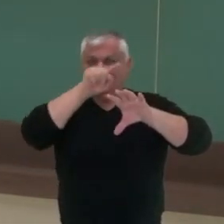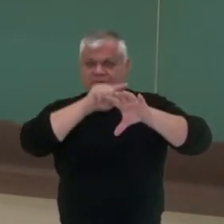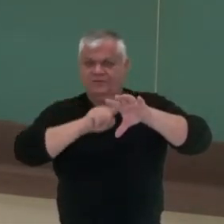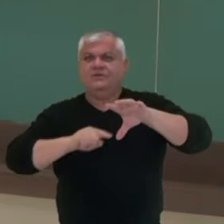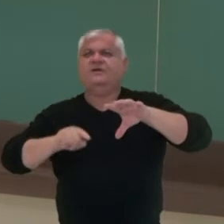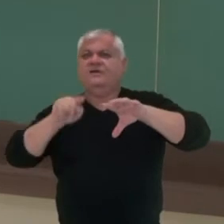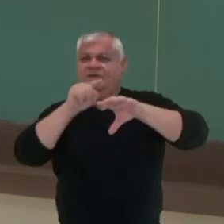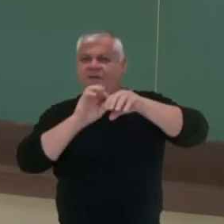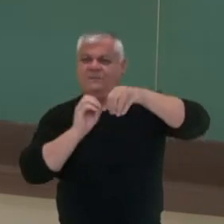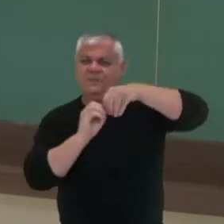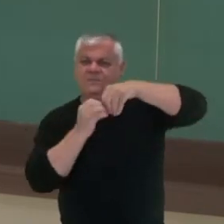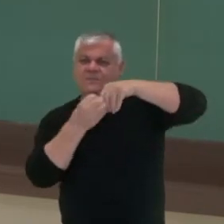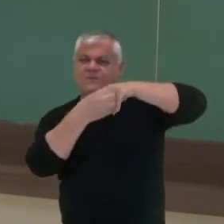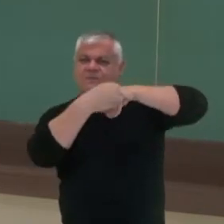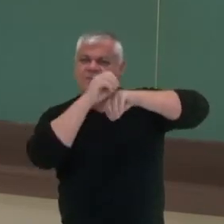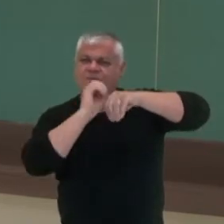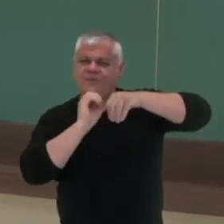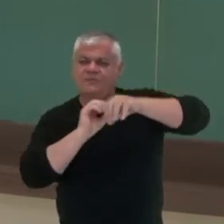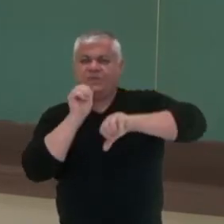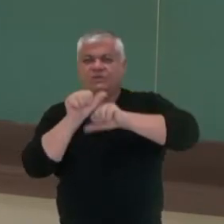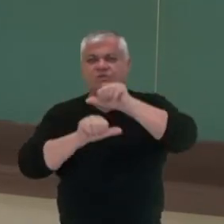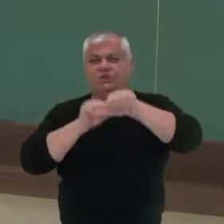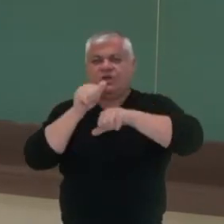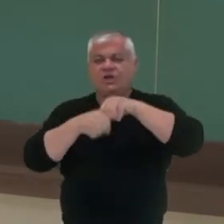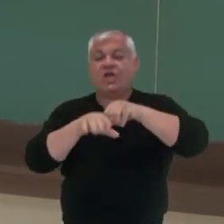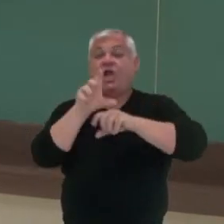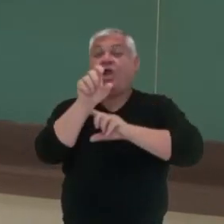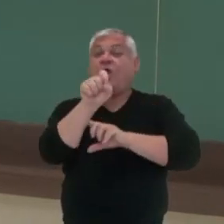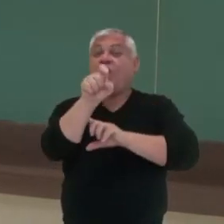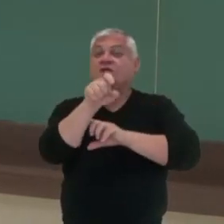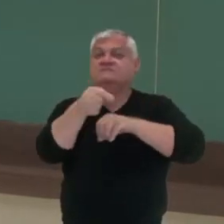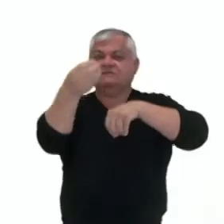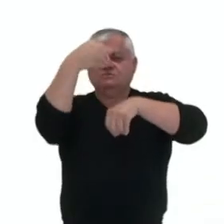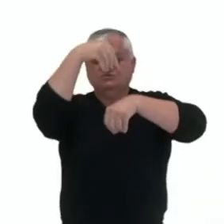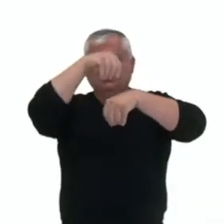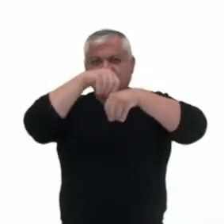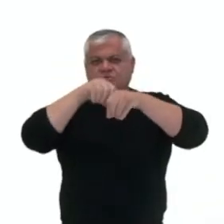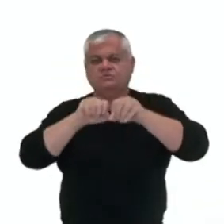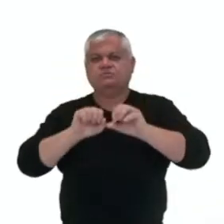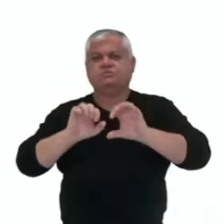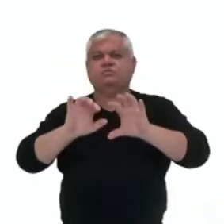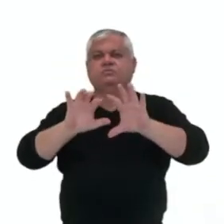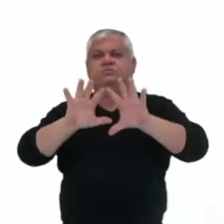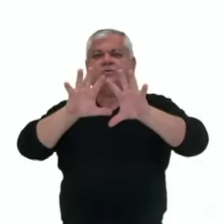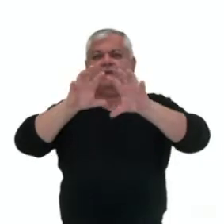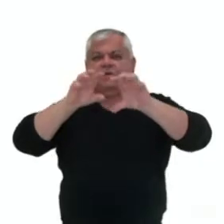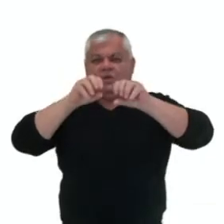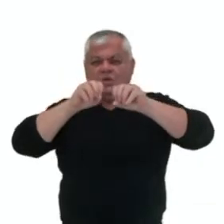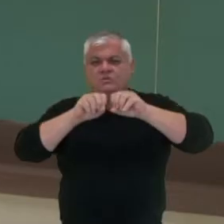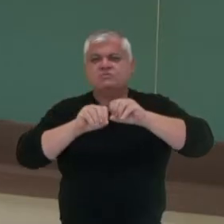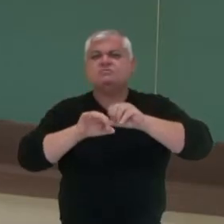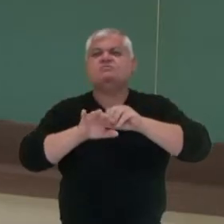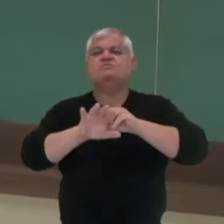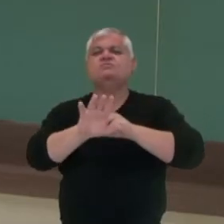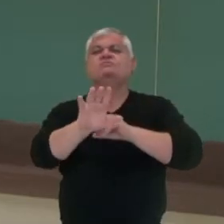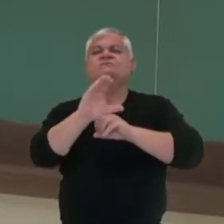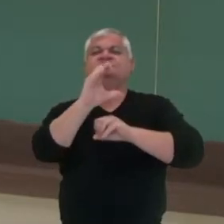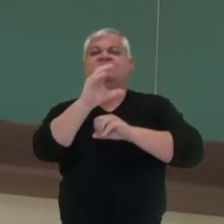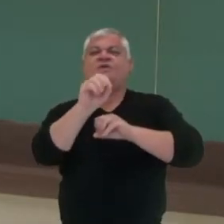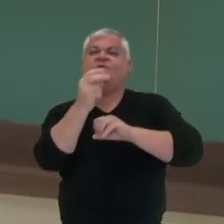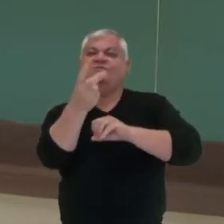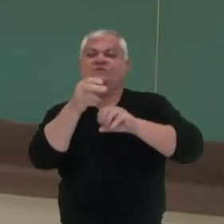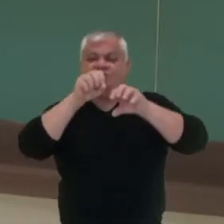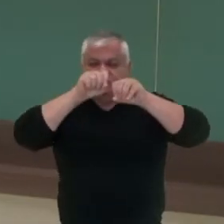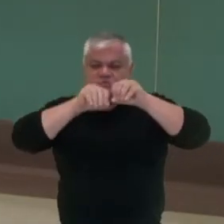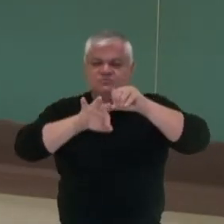a troca gasosa. O oxigênio entra nos vasos sanguíneos e o gás carbônico vai para o pulmão para ser